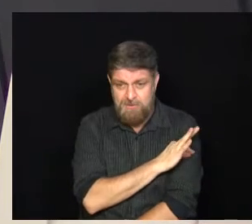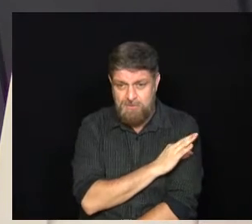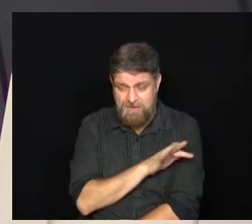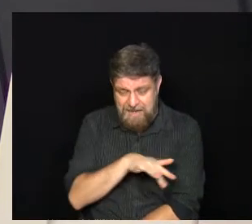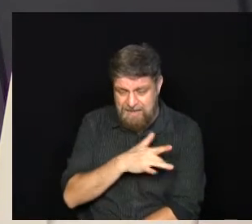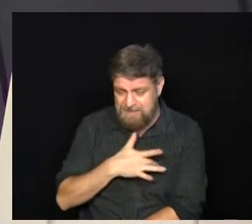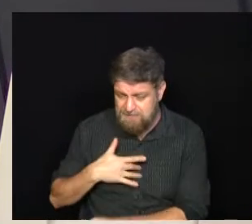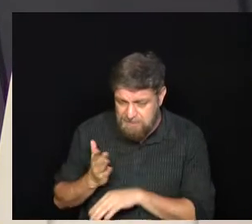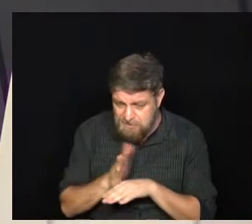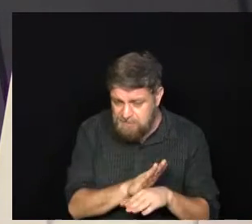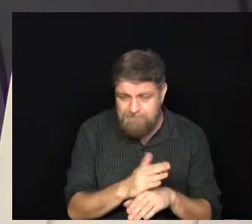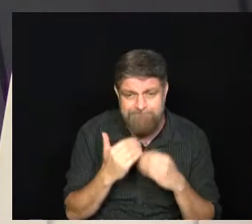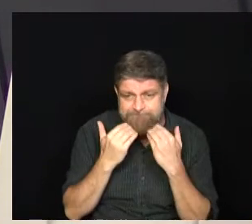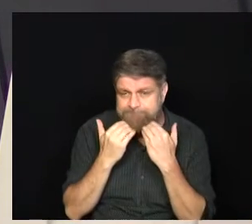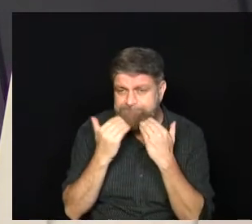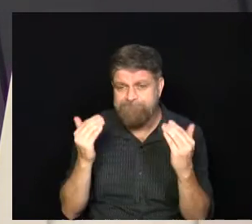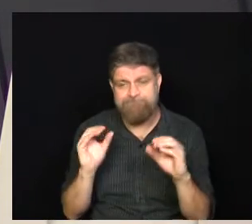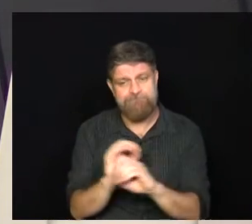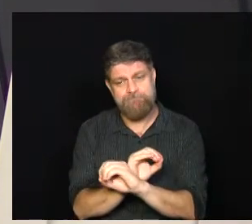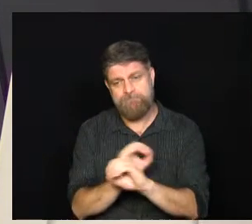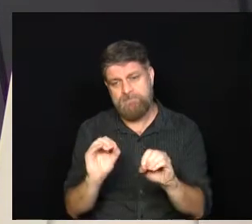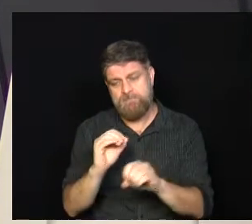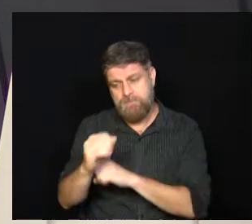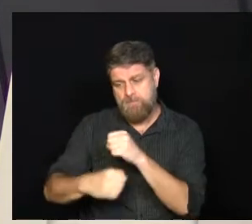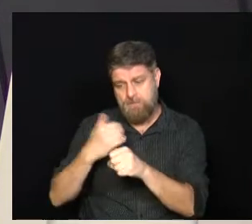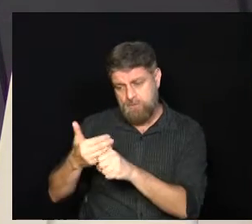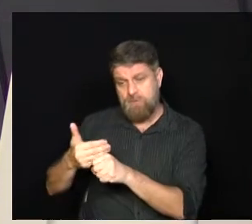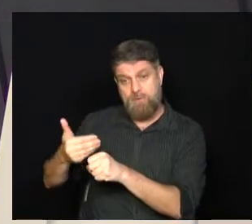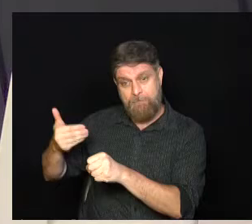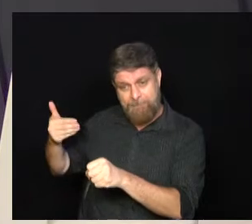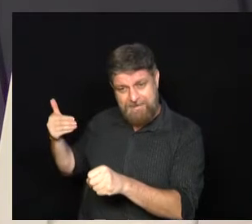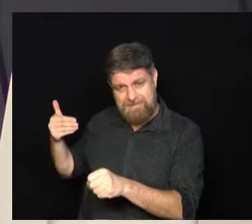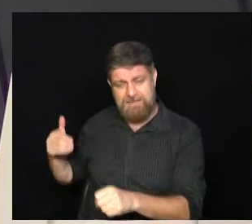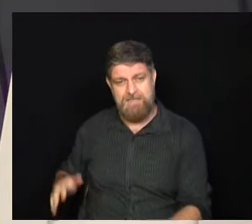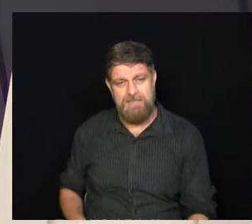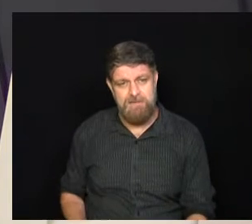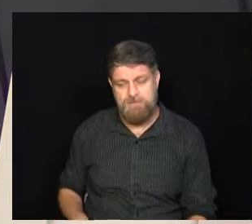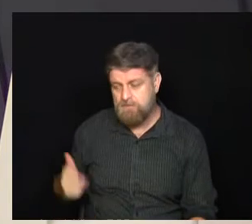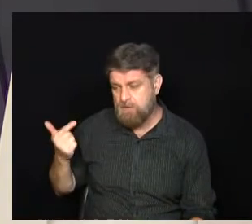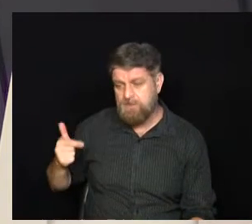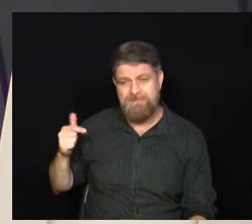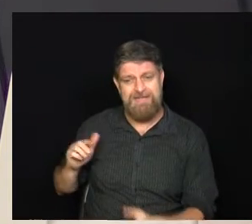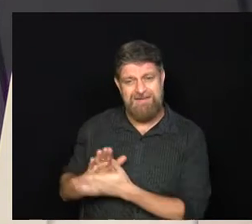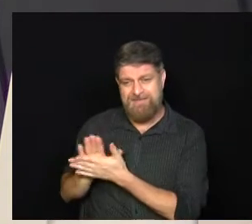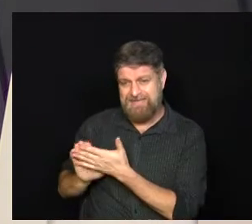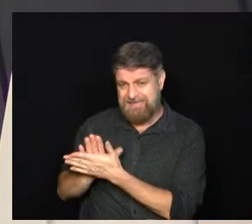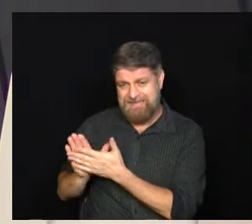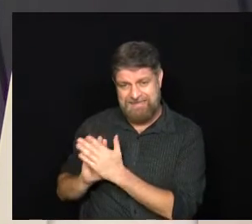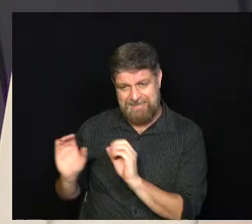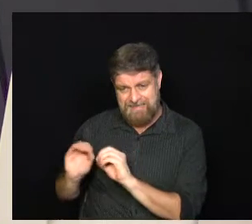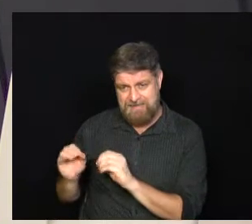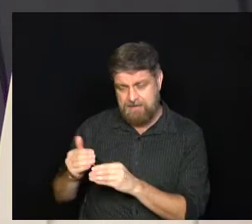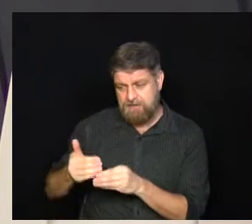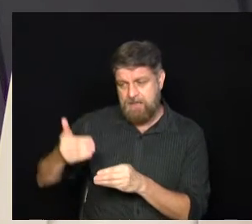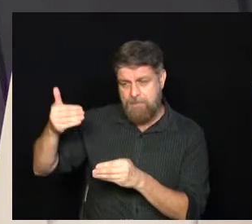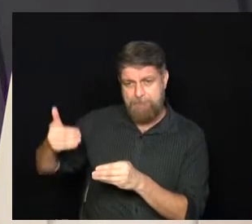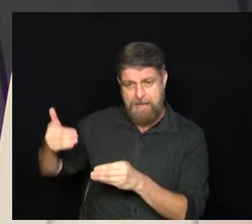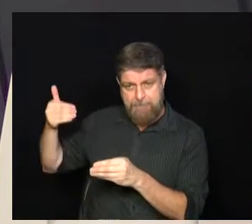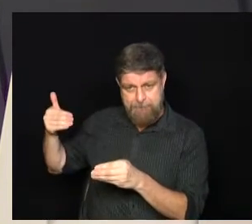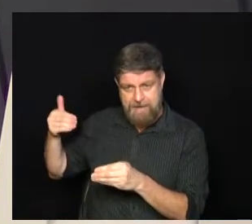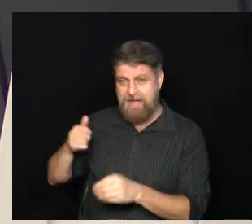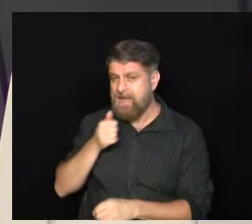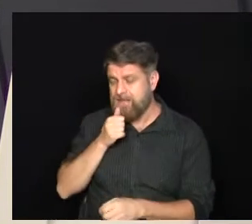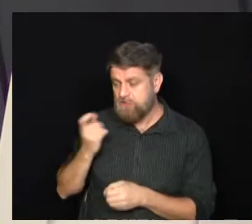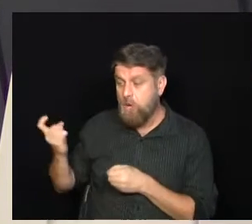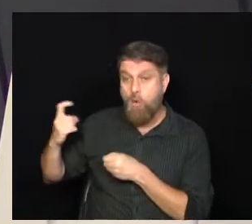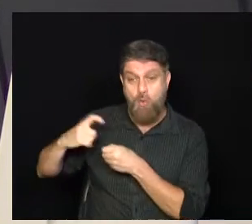saúde. O ano passado não houve nada. O ano retrasado ainda tinha um convênio em